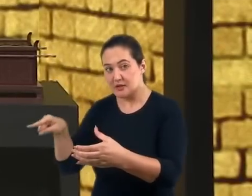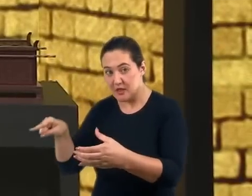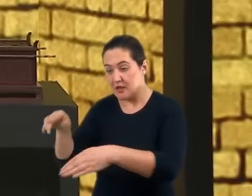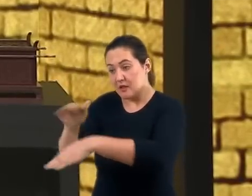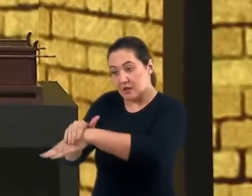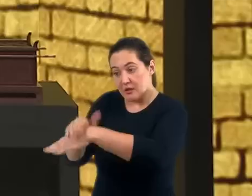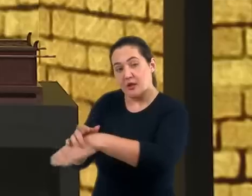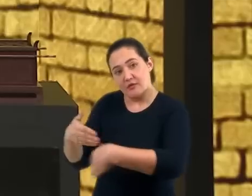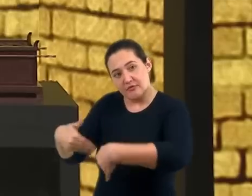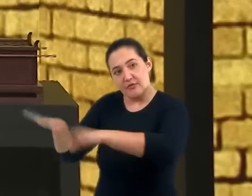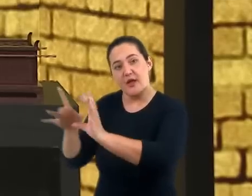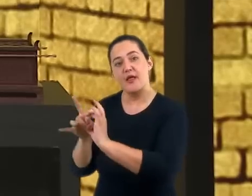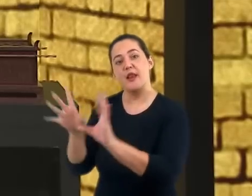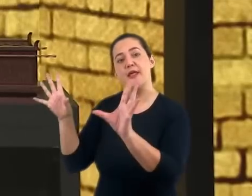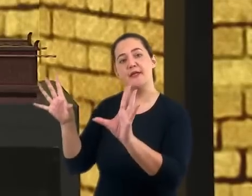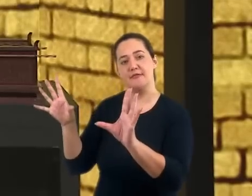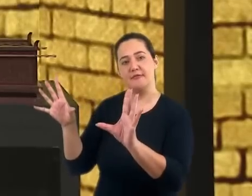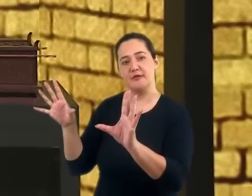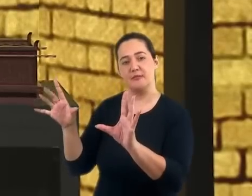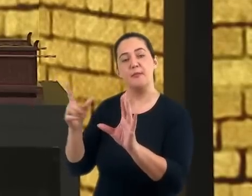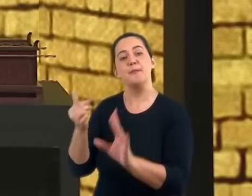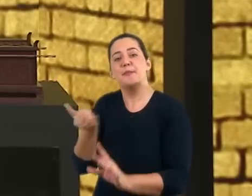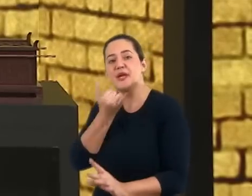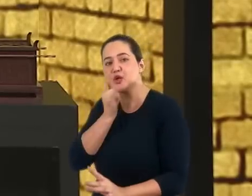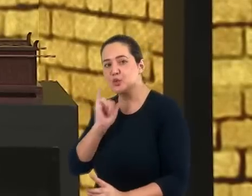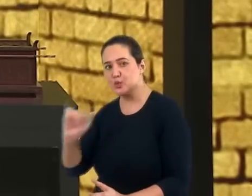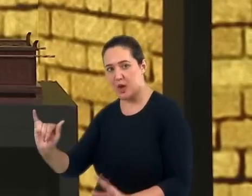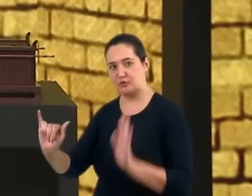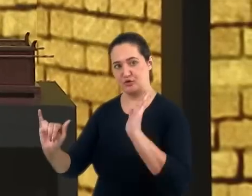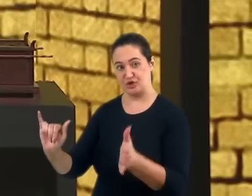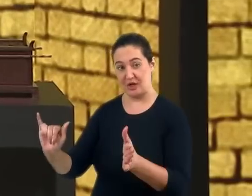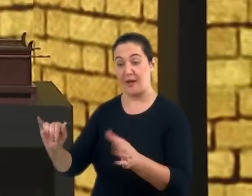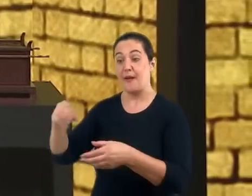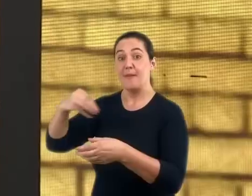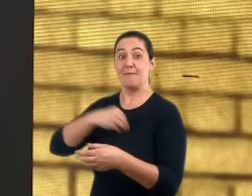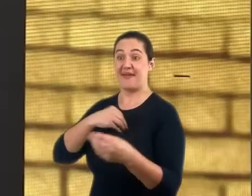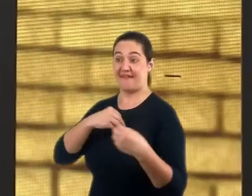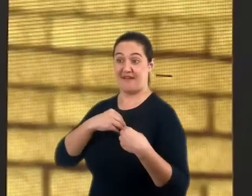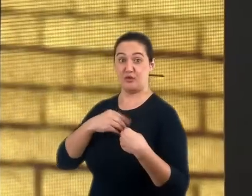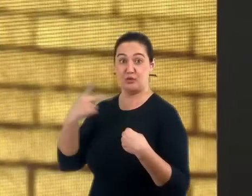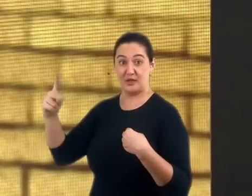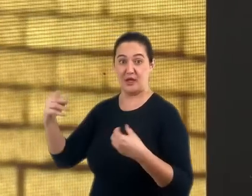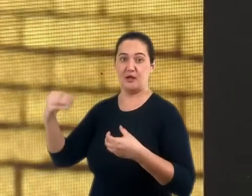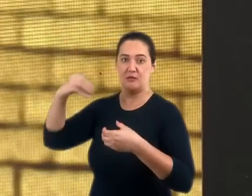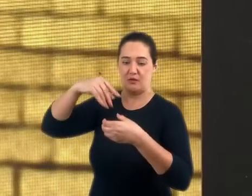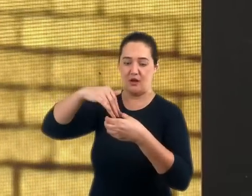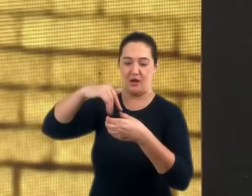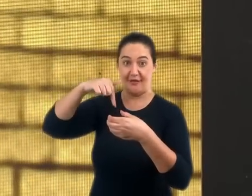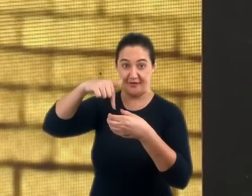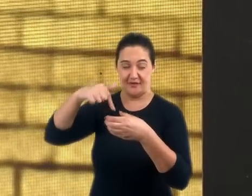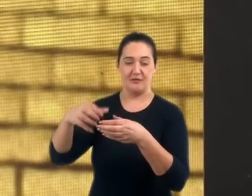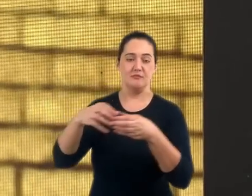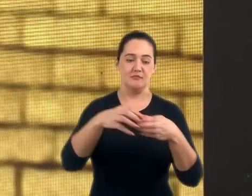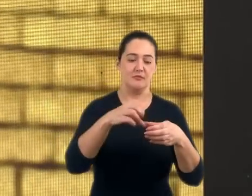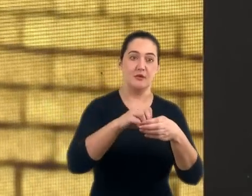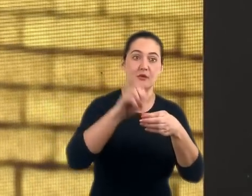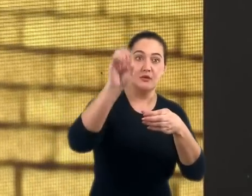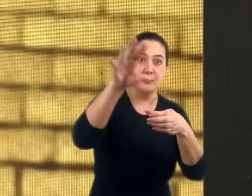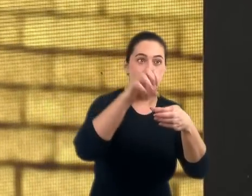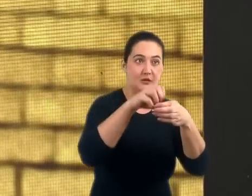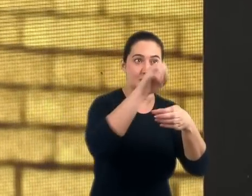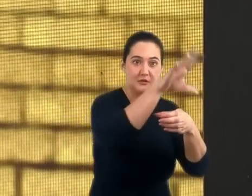pecado permanecia dentro do santuário. E assim como havia um serviço terreno